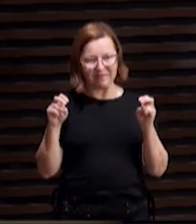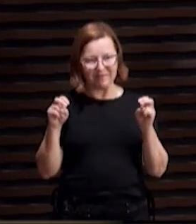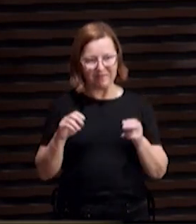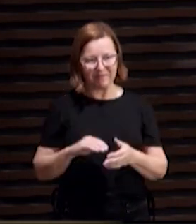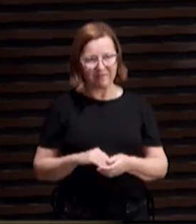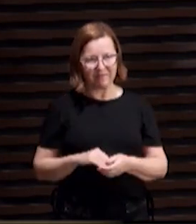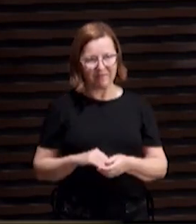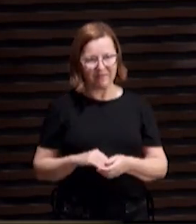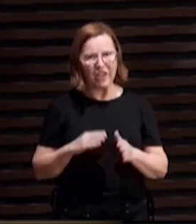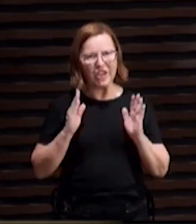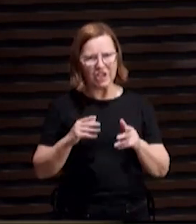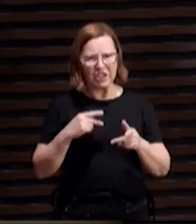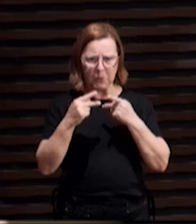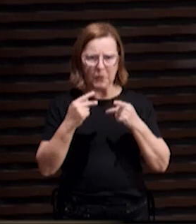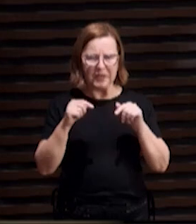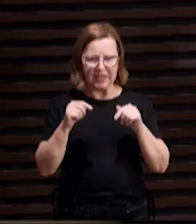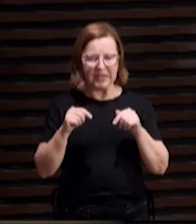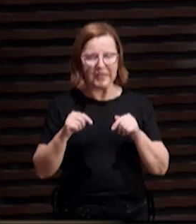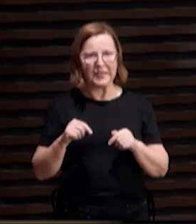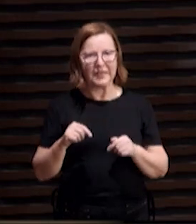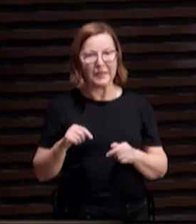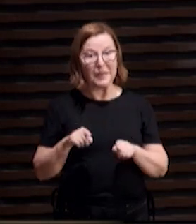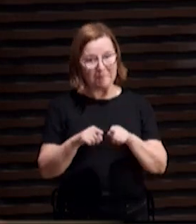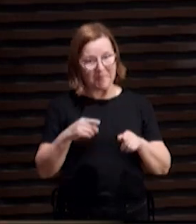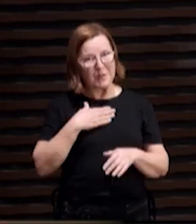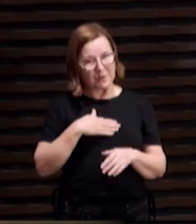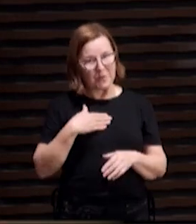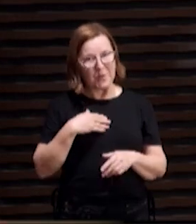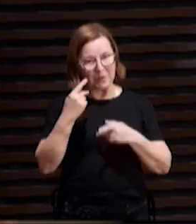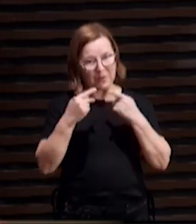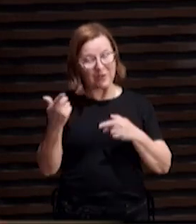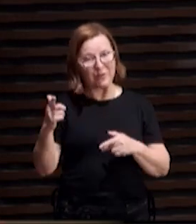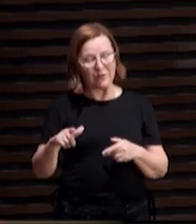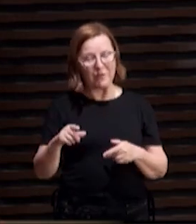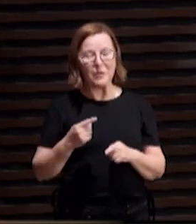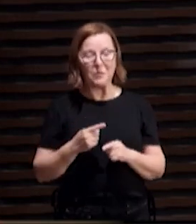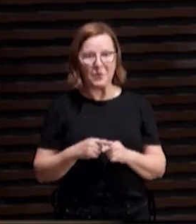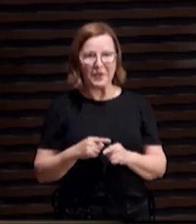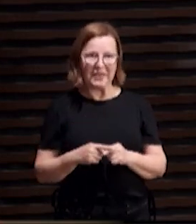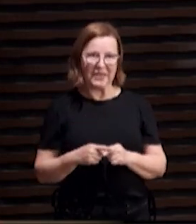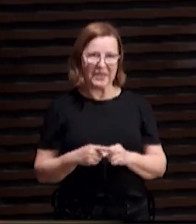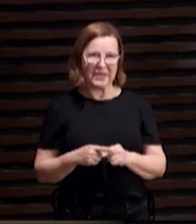Eu já te contei aqui algumas vezes, mas eu gosto de contá-las porque as pessoas